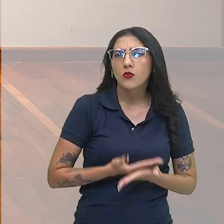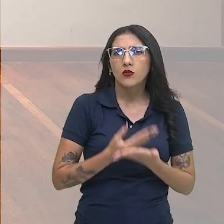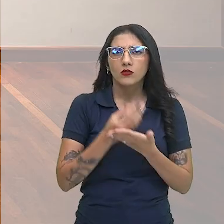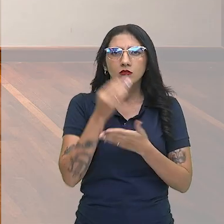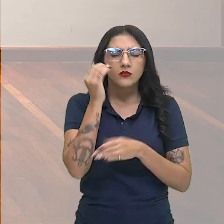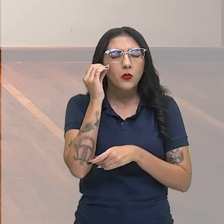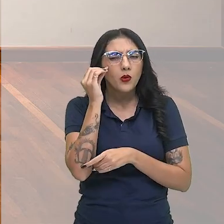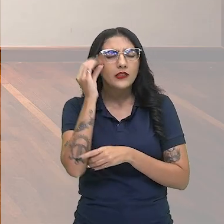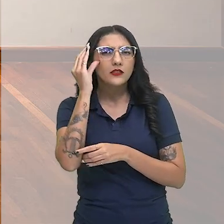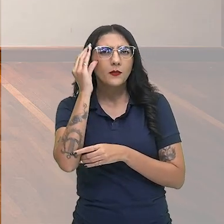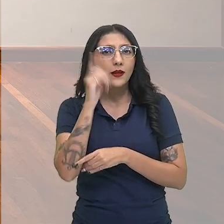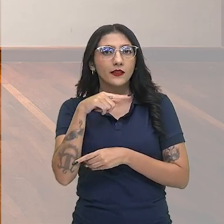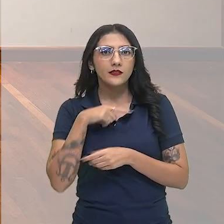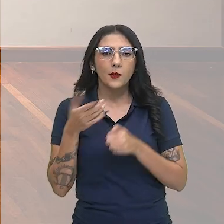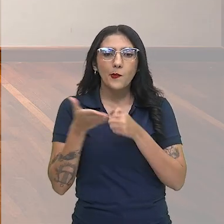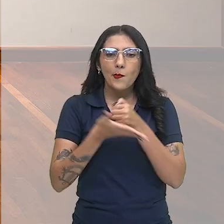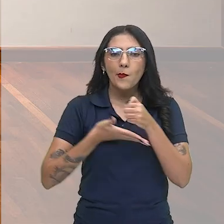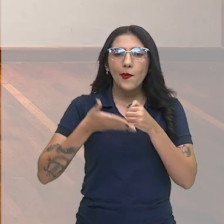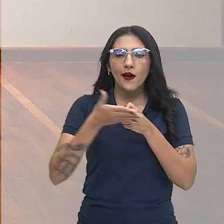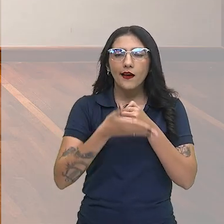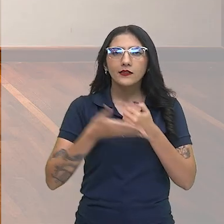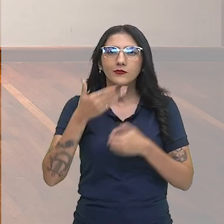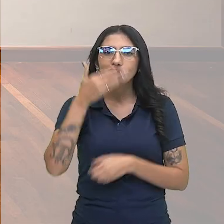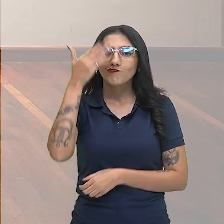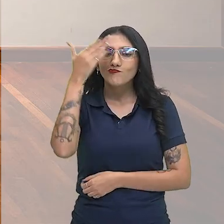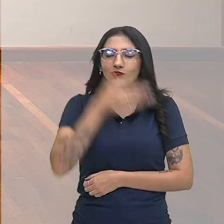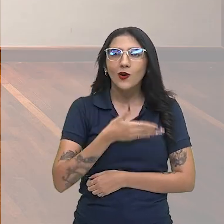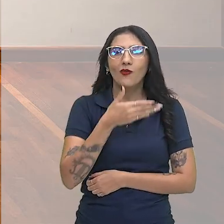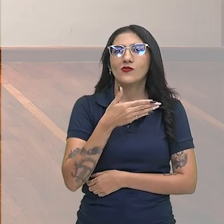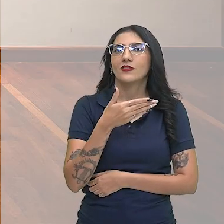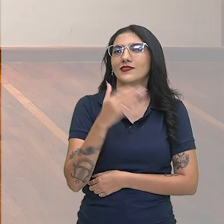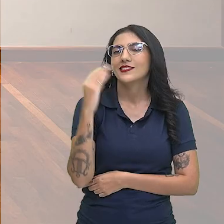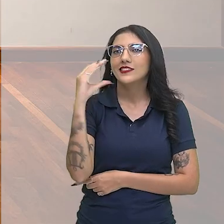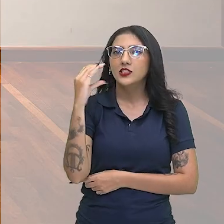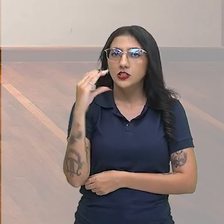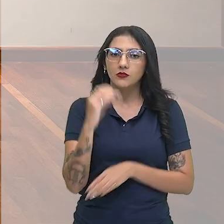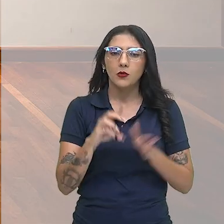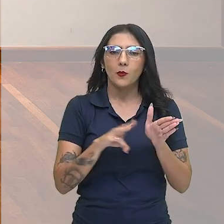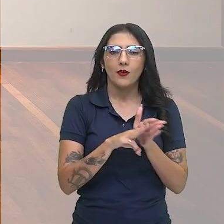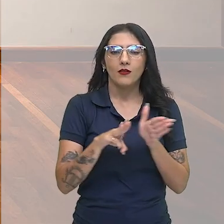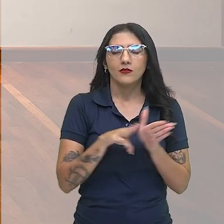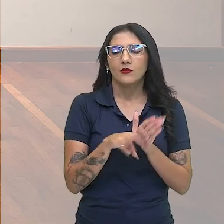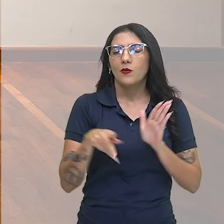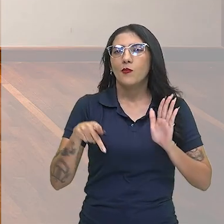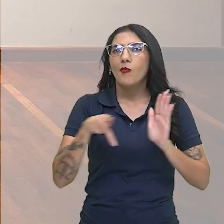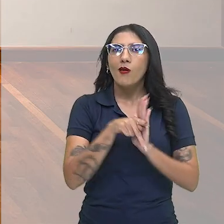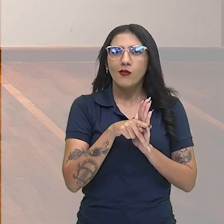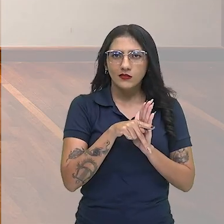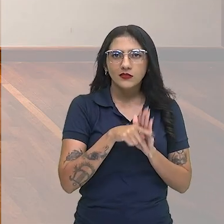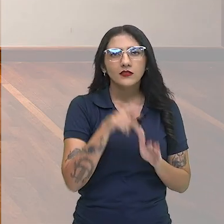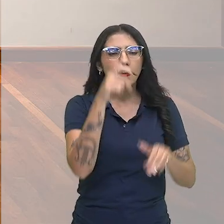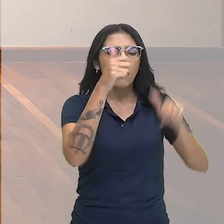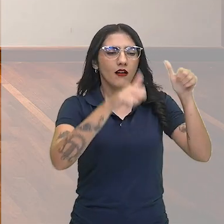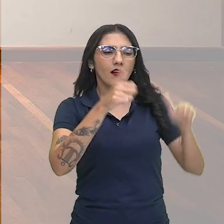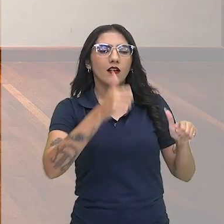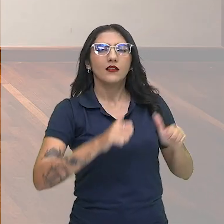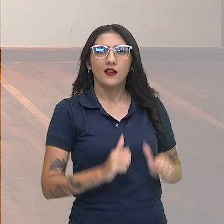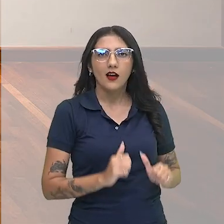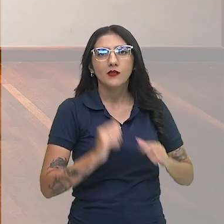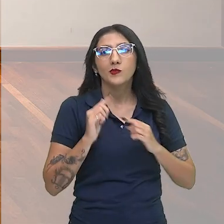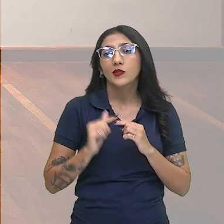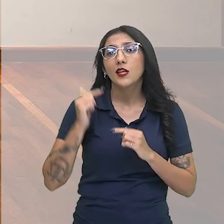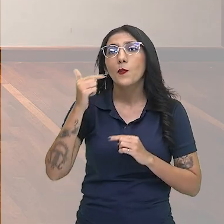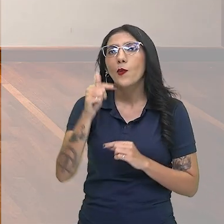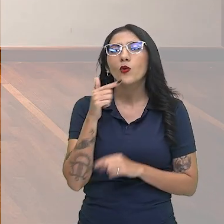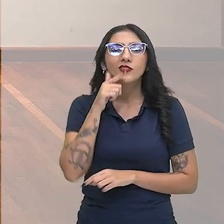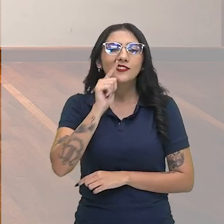aí, eles têm base científica, isto é, tem um método próprio de se analisar para se chegar a